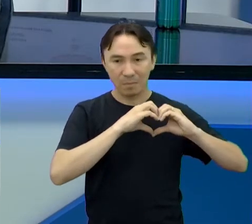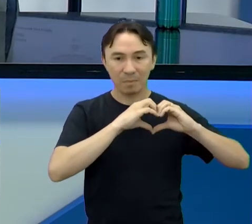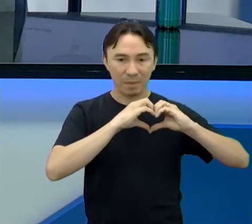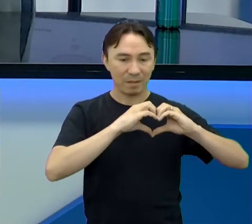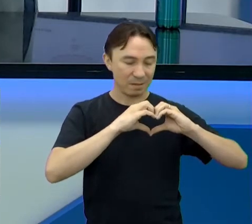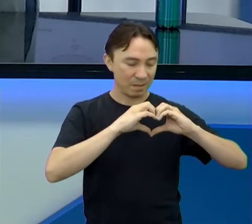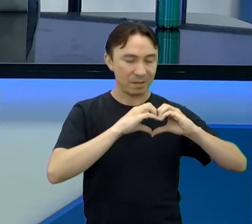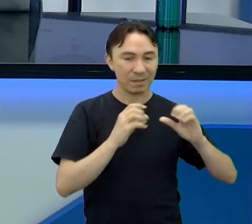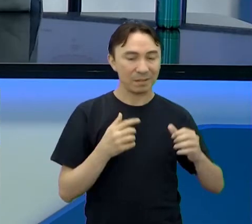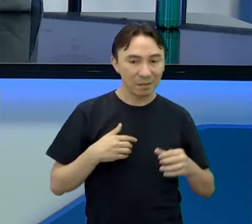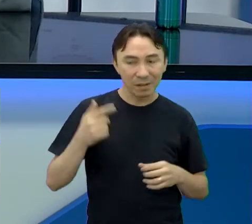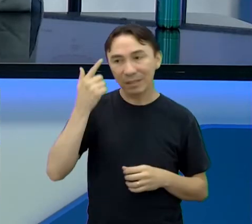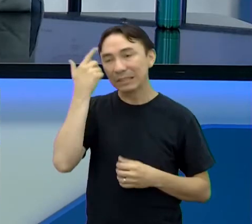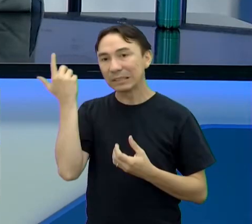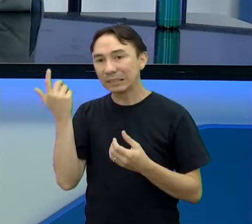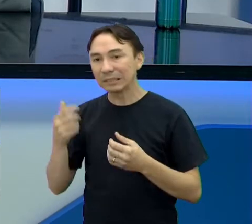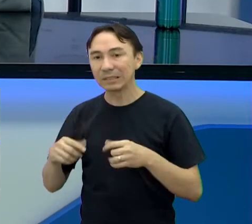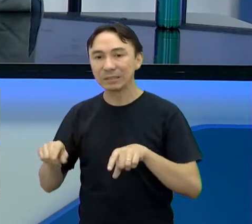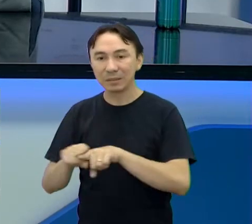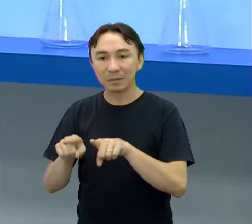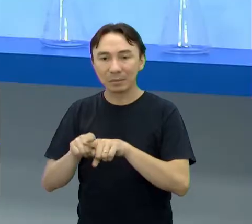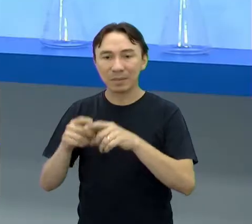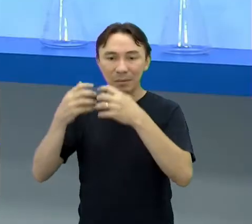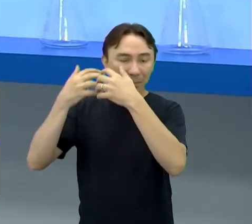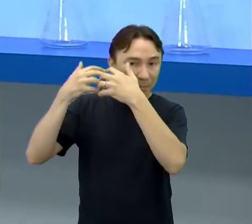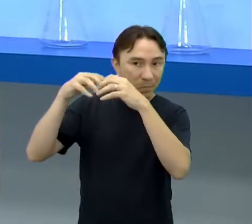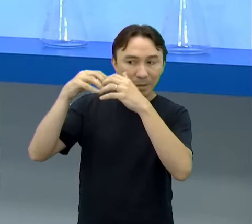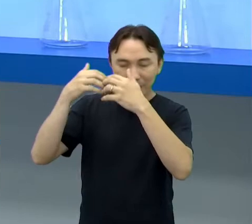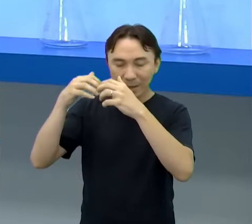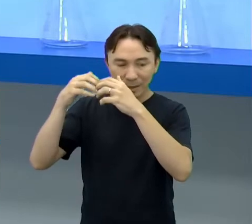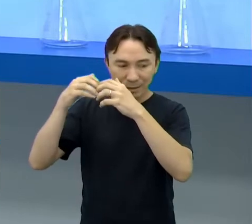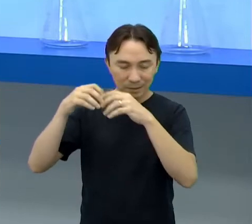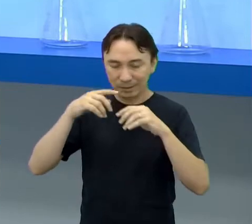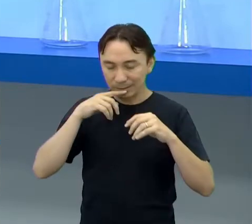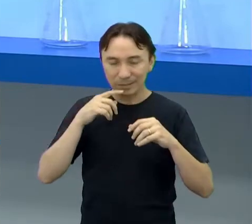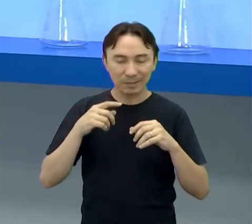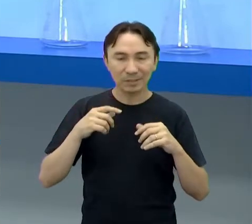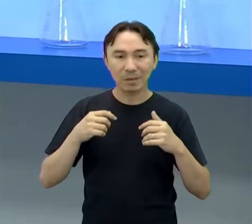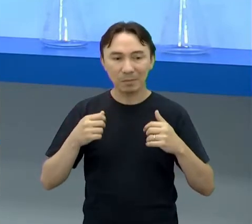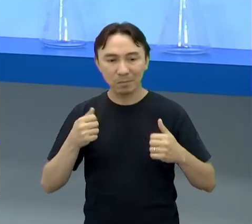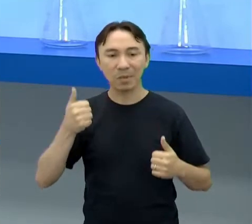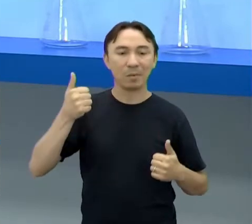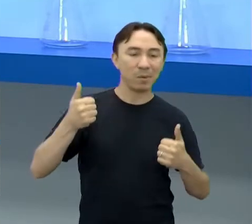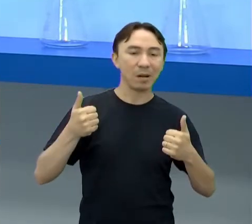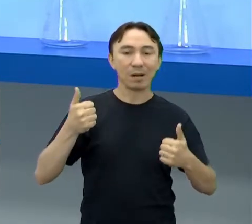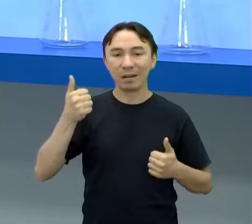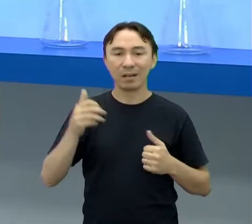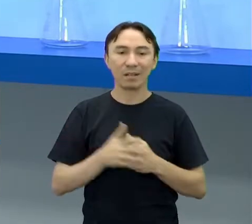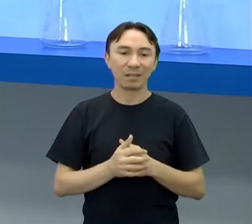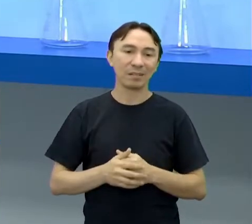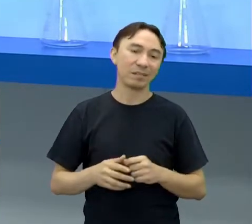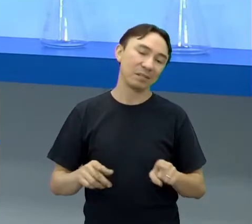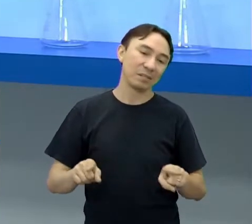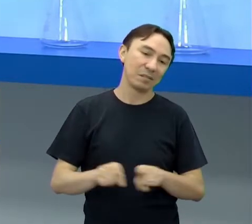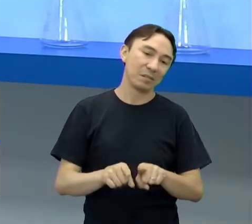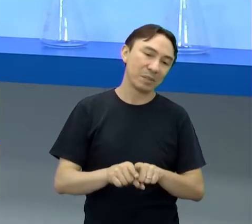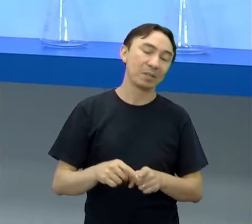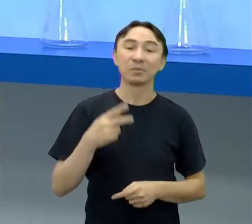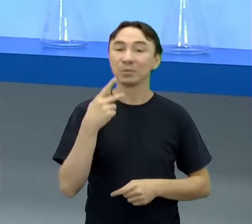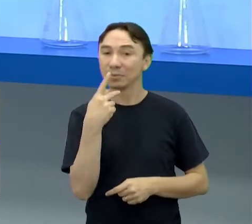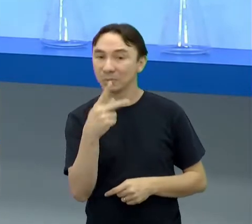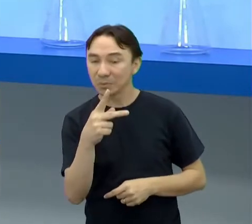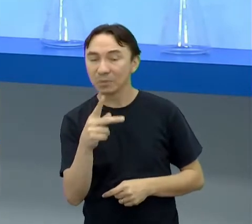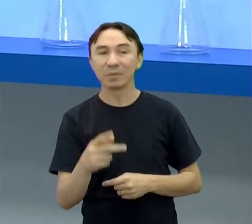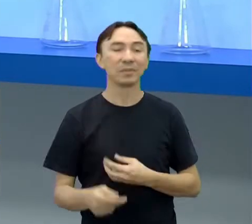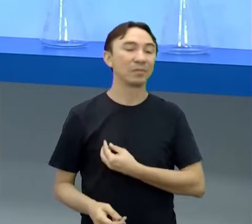história, a gente tem essa diferença aí. Foi o contexto que nós mencionamos, né? Vai também da sua fase da vida, o que